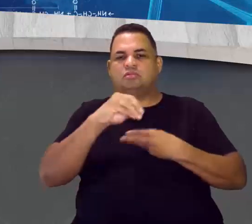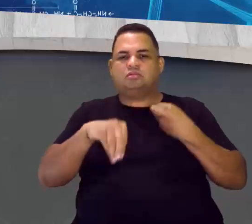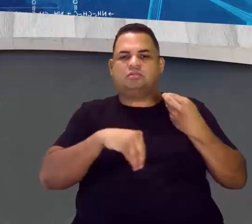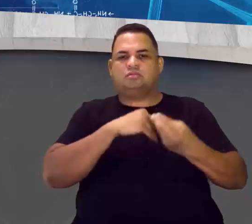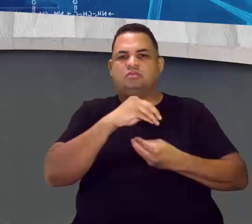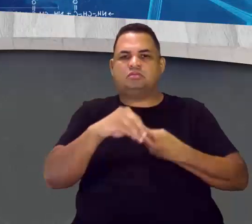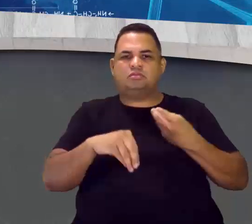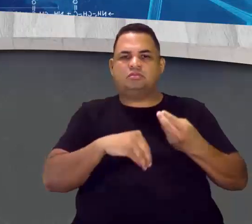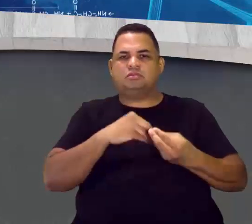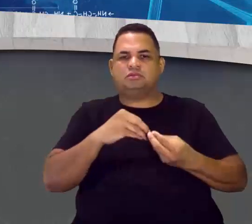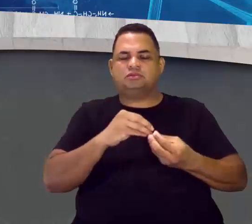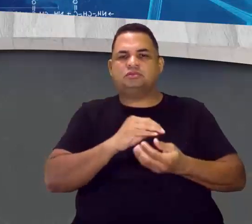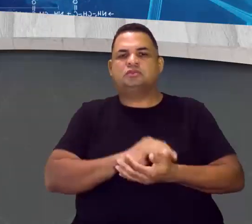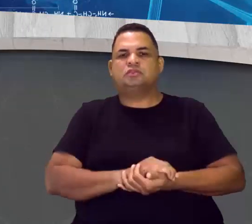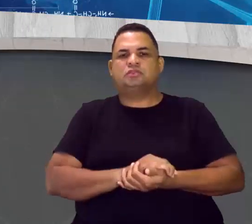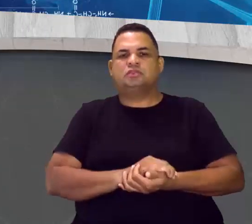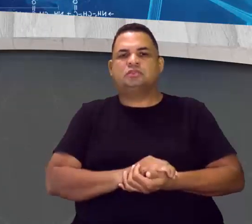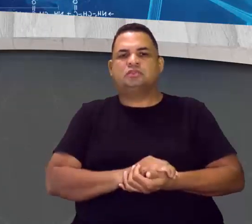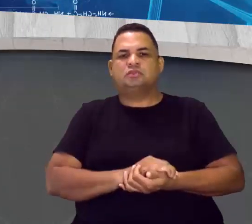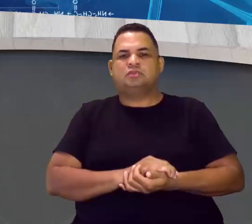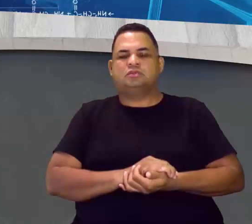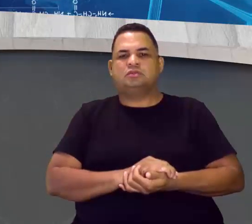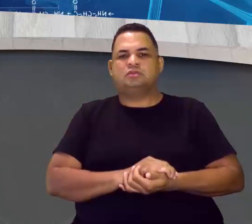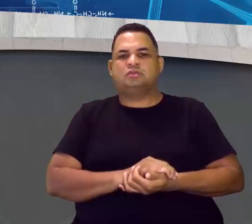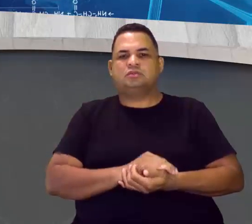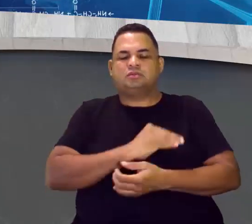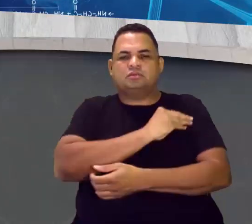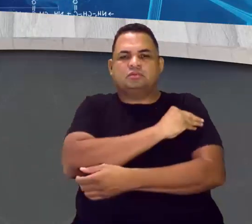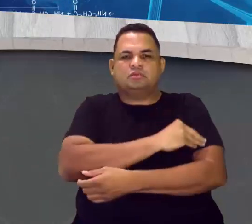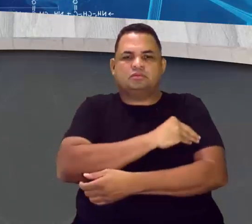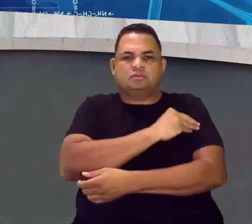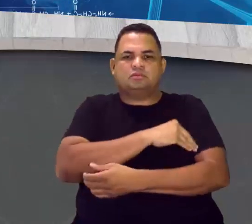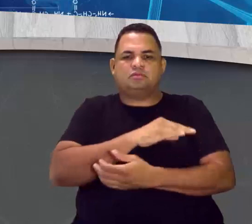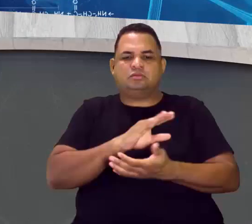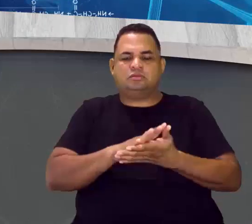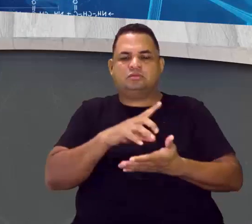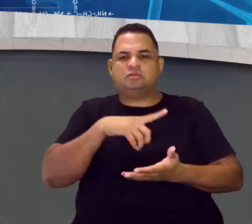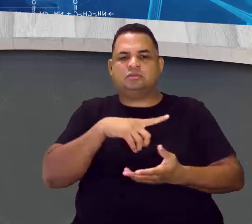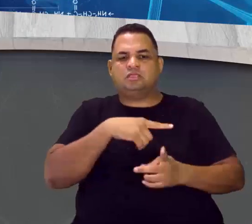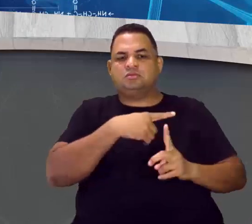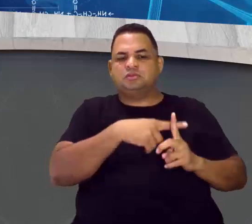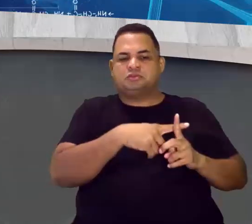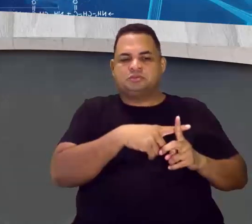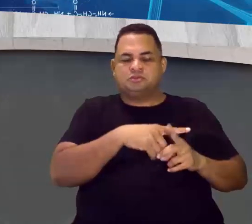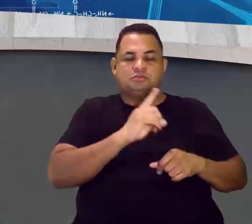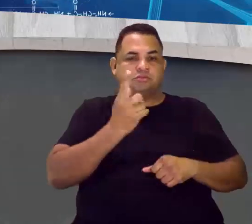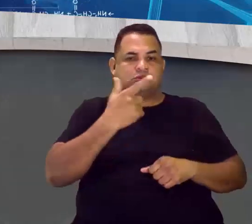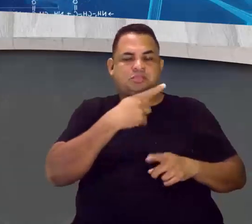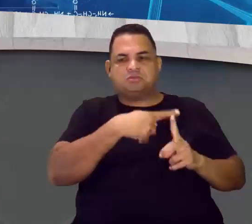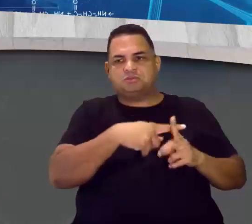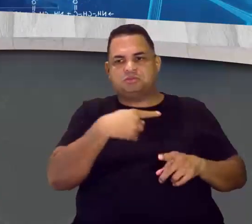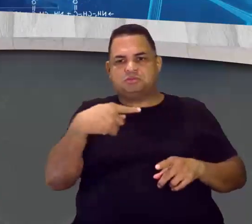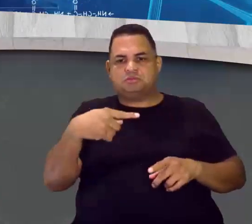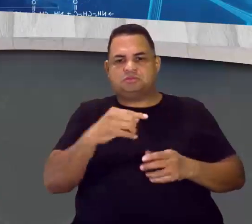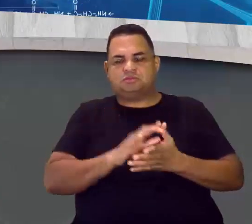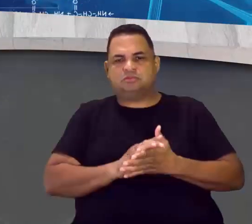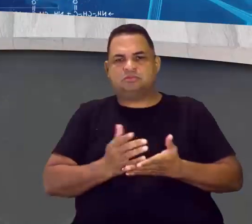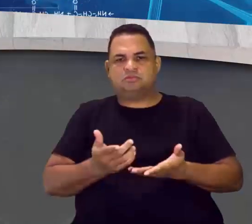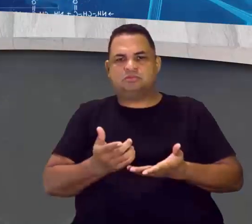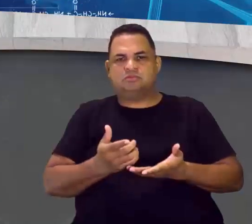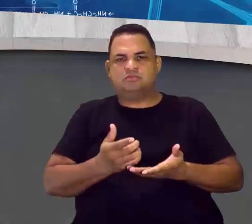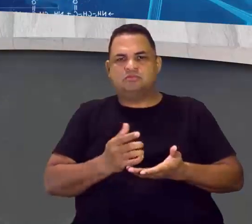com isoctano. O álcool, por ter a parte apolar, ele também se mistura na